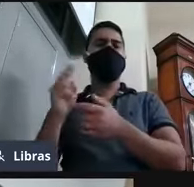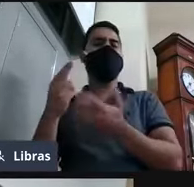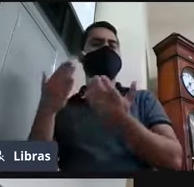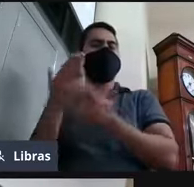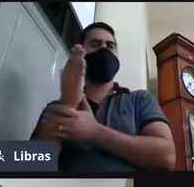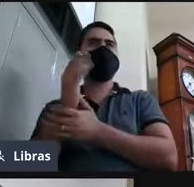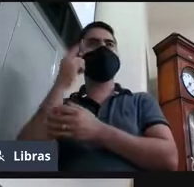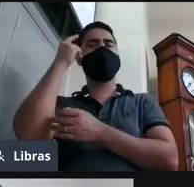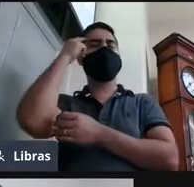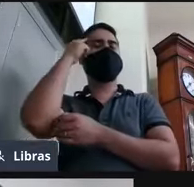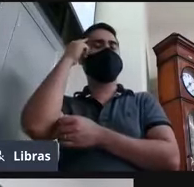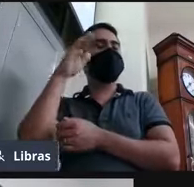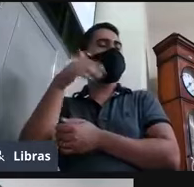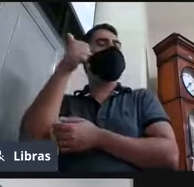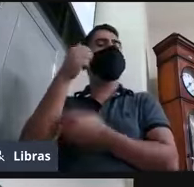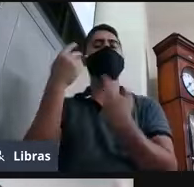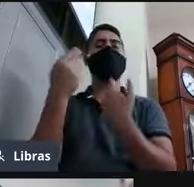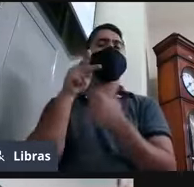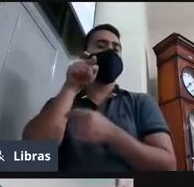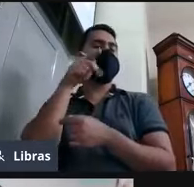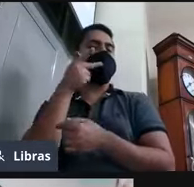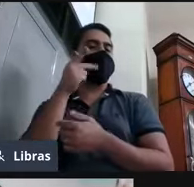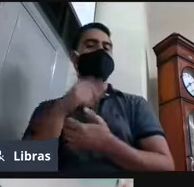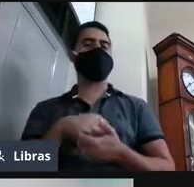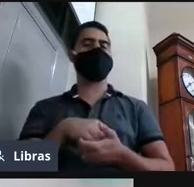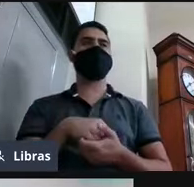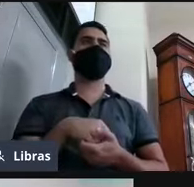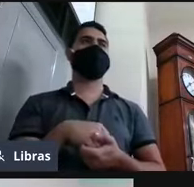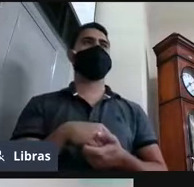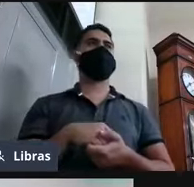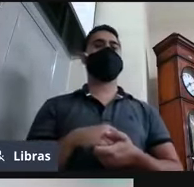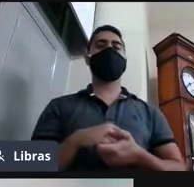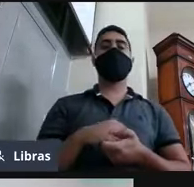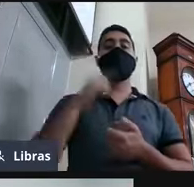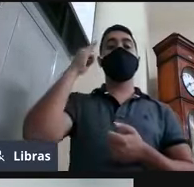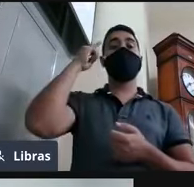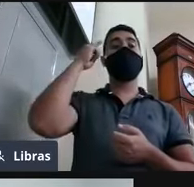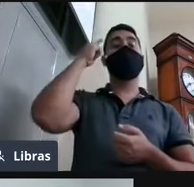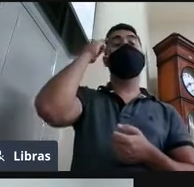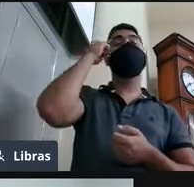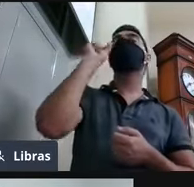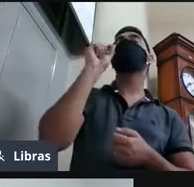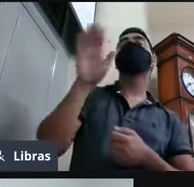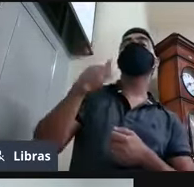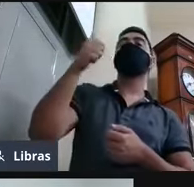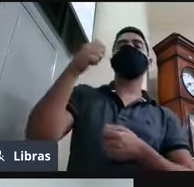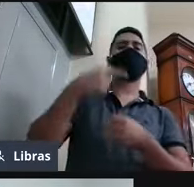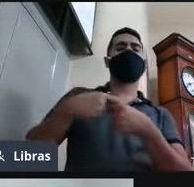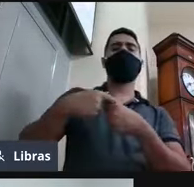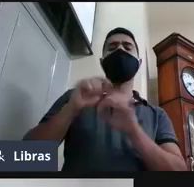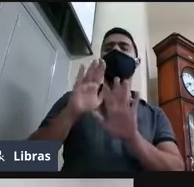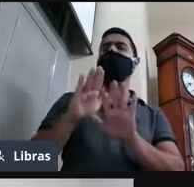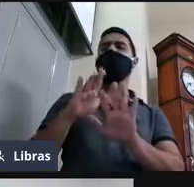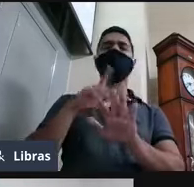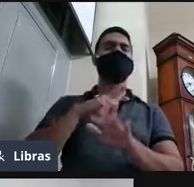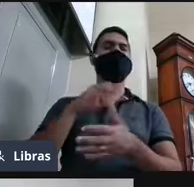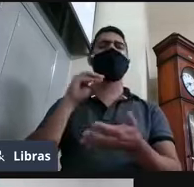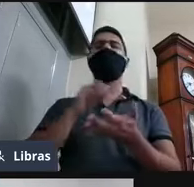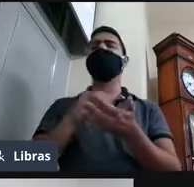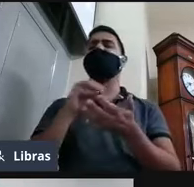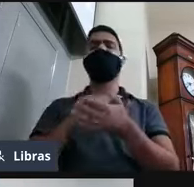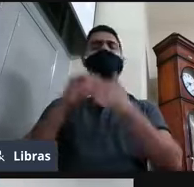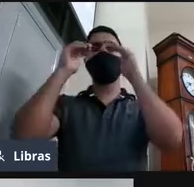pensando melhor, assim como você disse, no bem da nossa cidade. Mas houve uma falta de respeito,